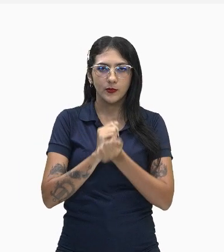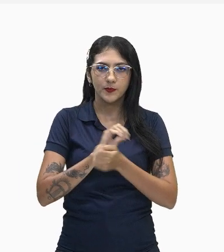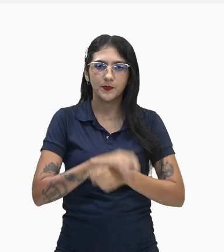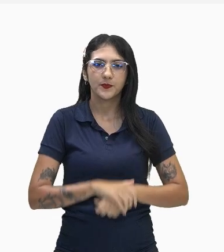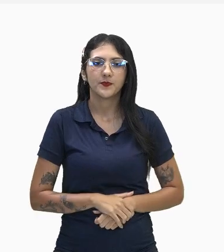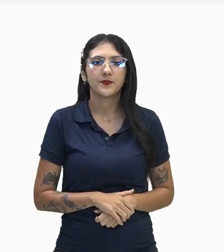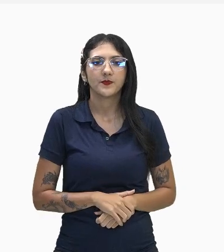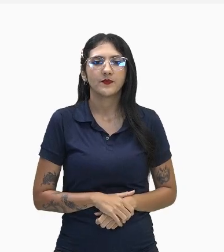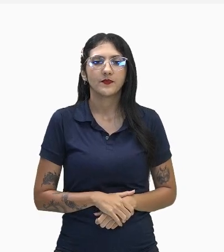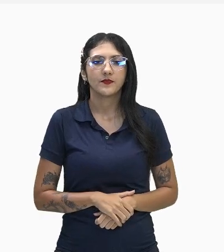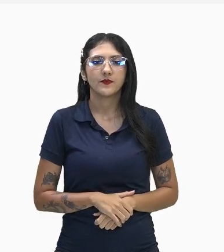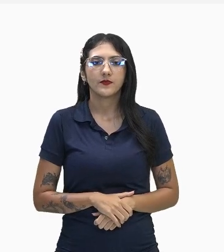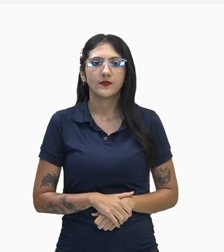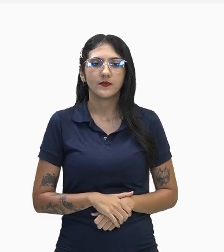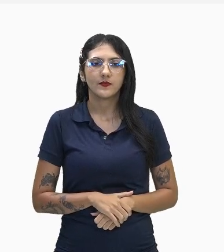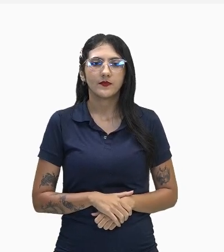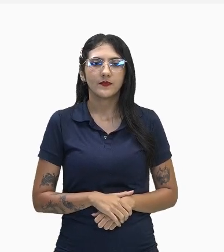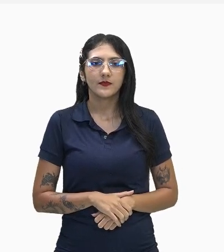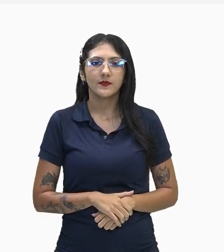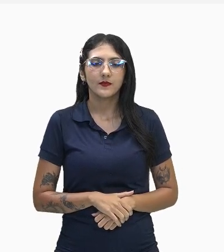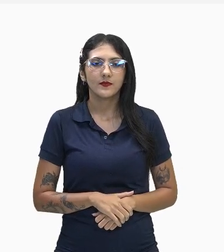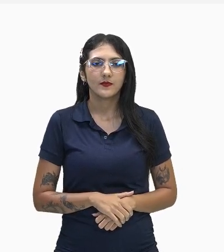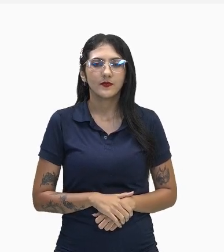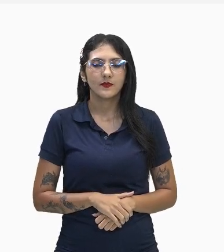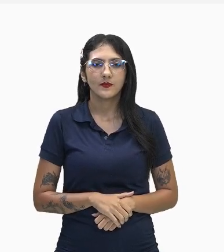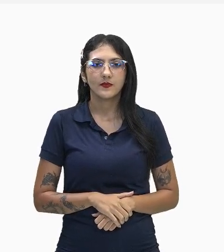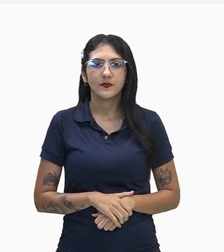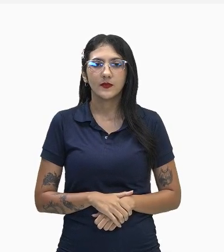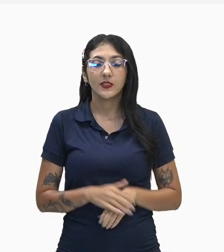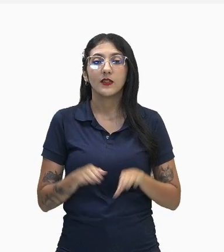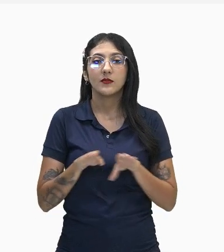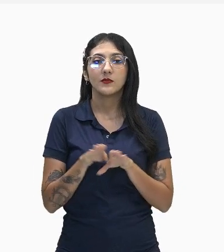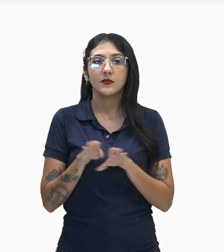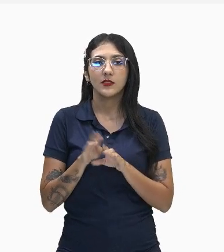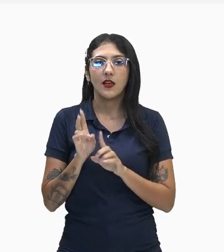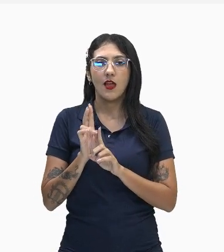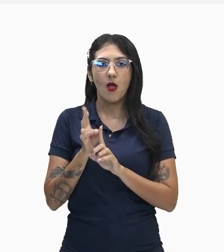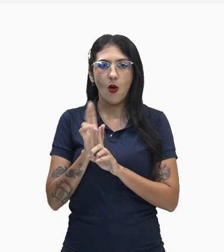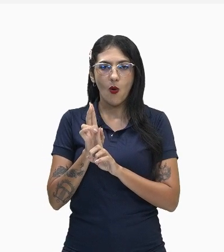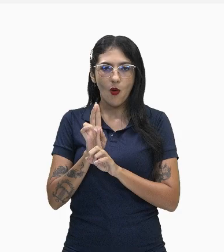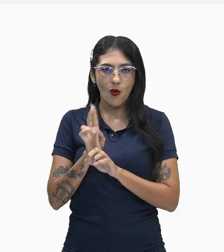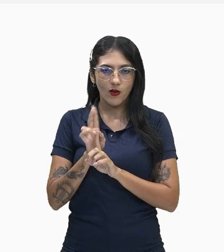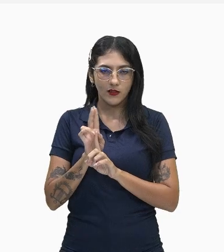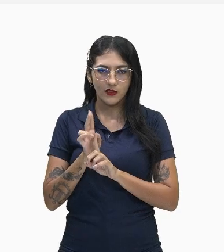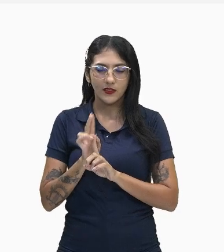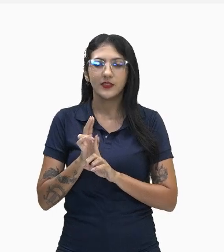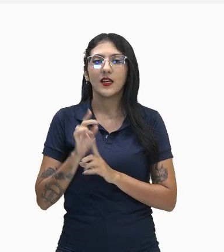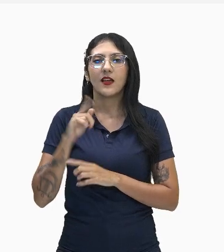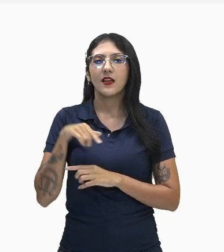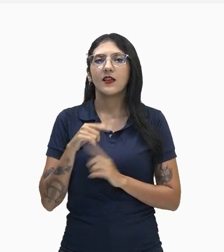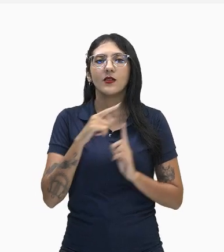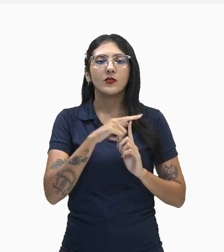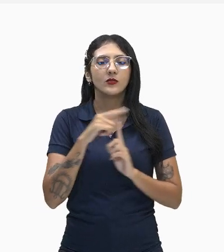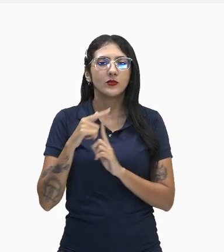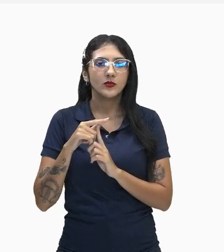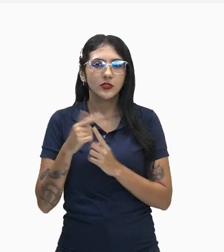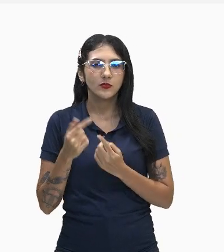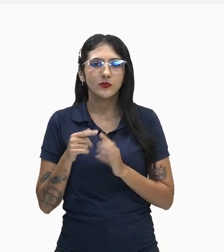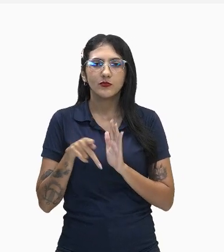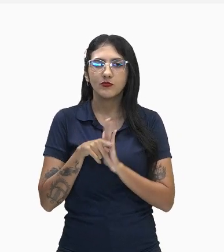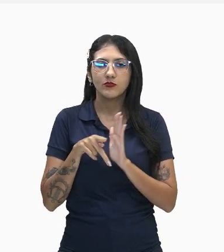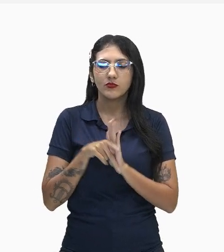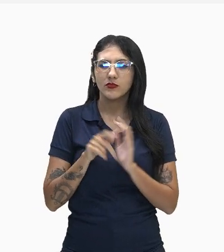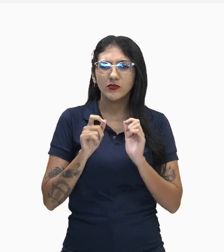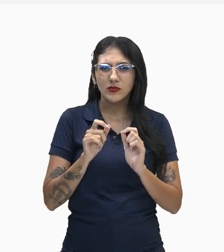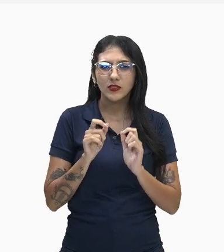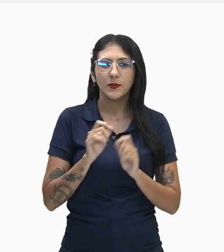elétrica. Então, nós temos também a energia eólica, que é uma fonte, a